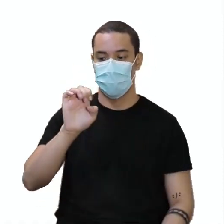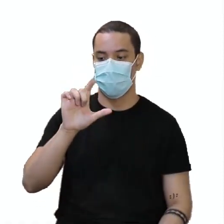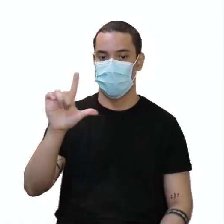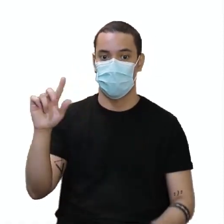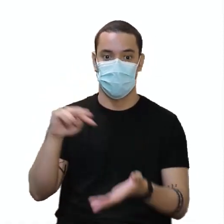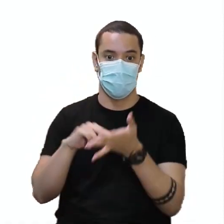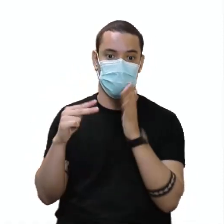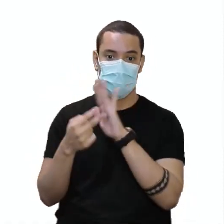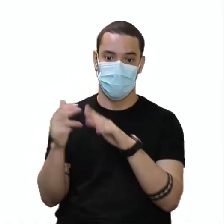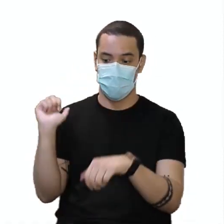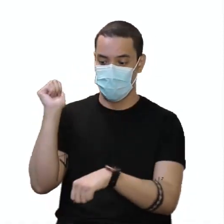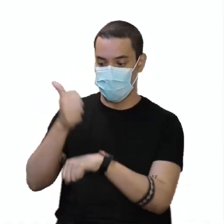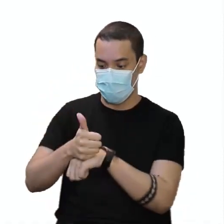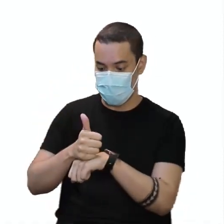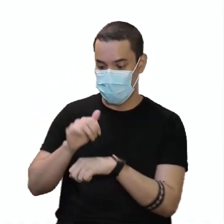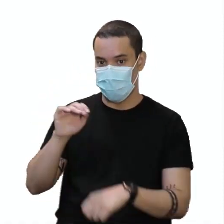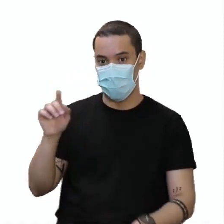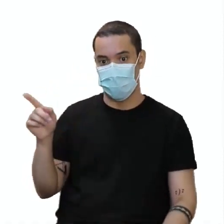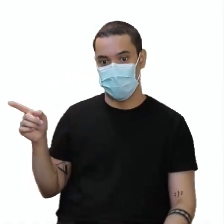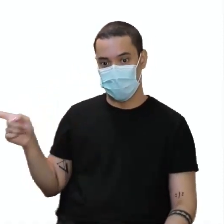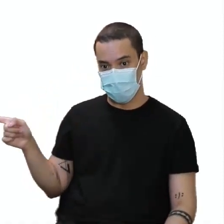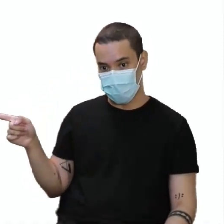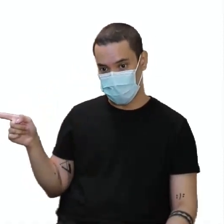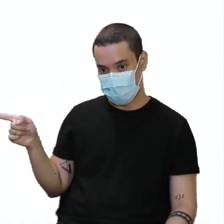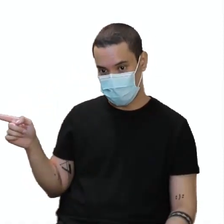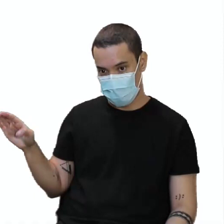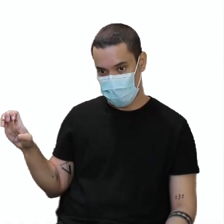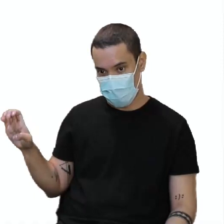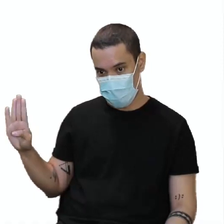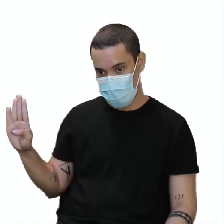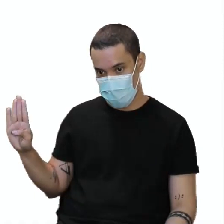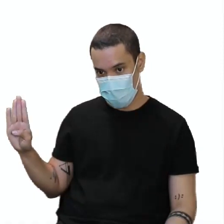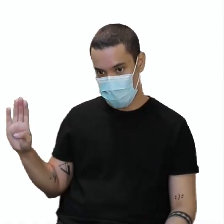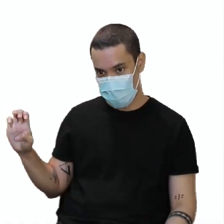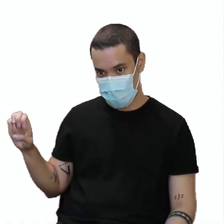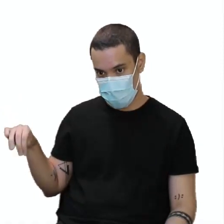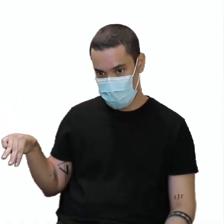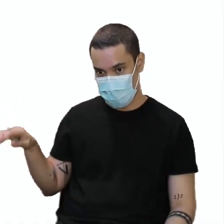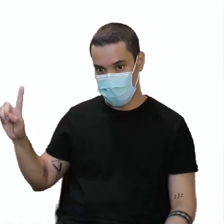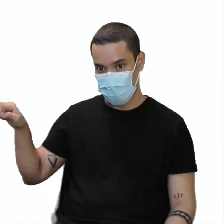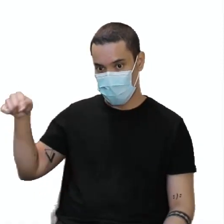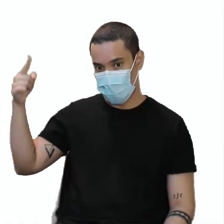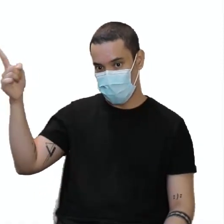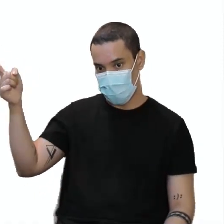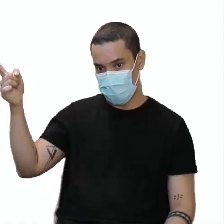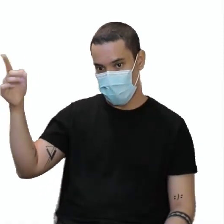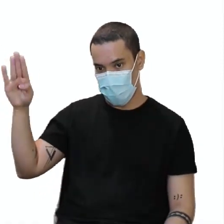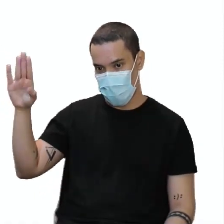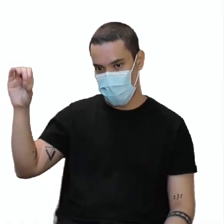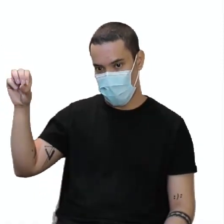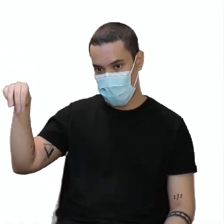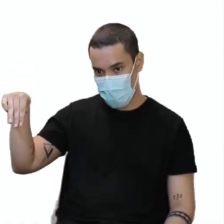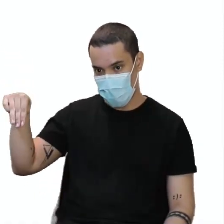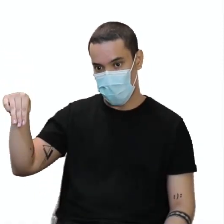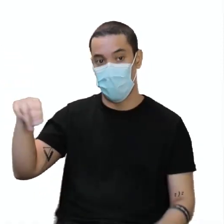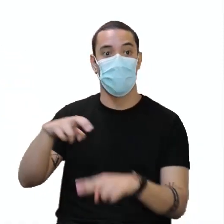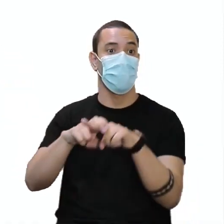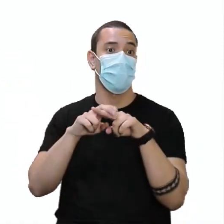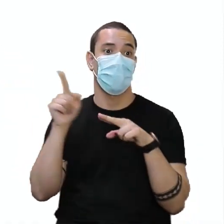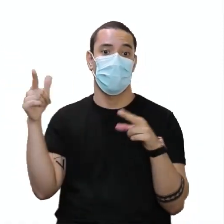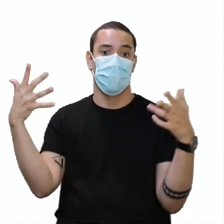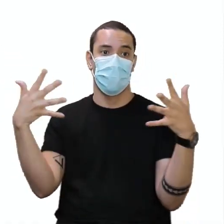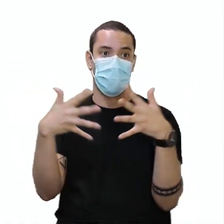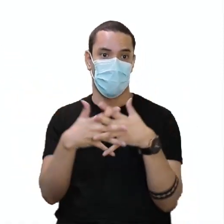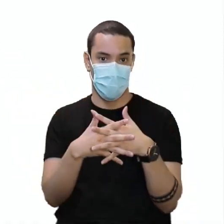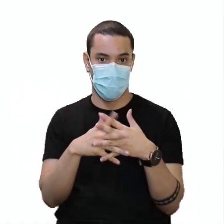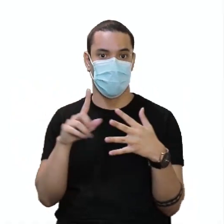sendo modificado. Well modifica a minha ação de falar, porque ele é um advérbio. Então, essas foram as nossas